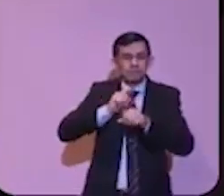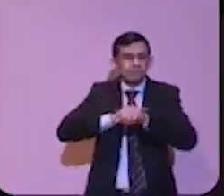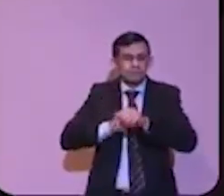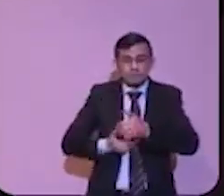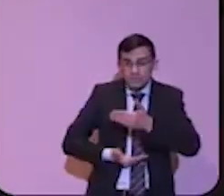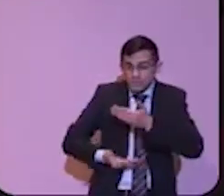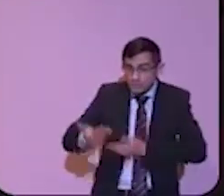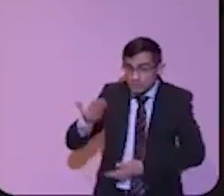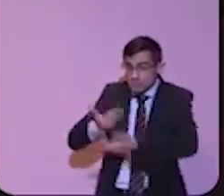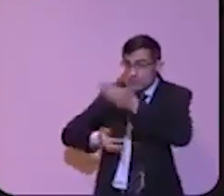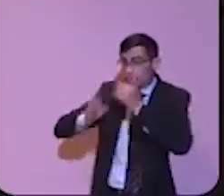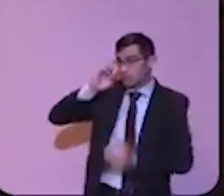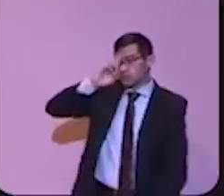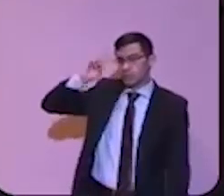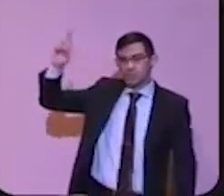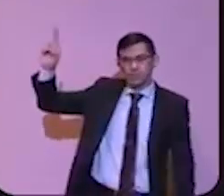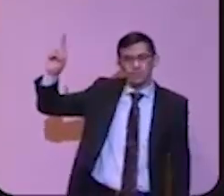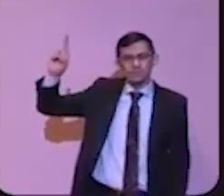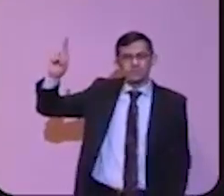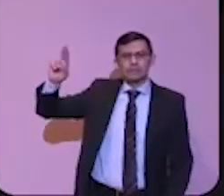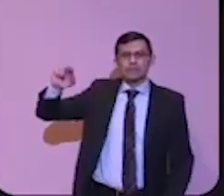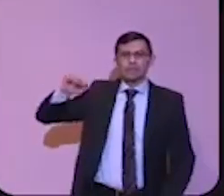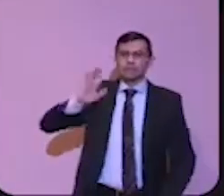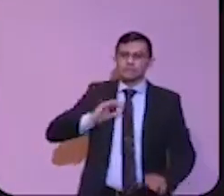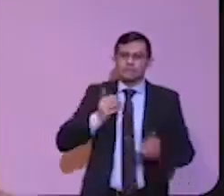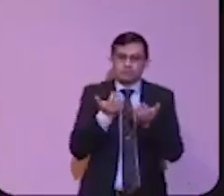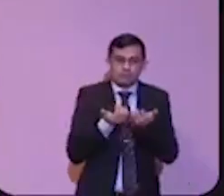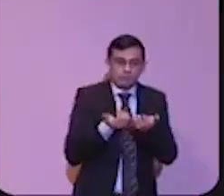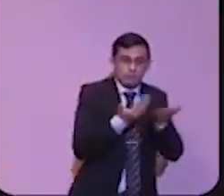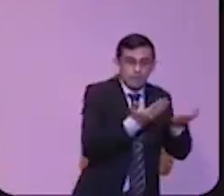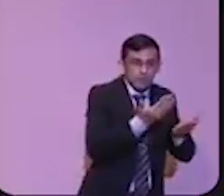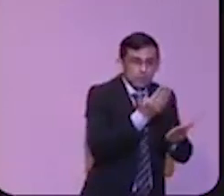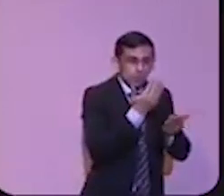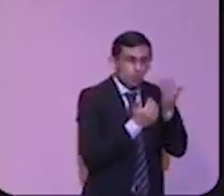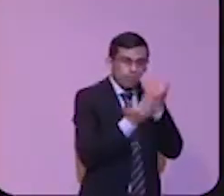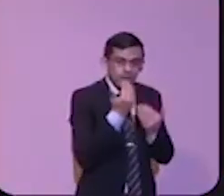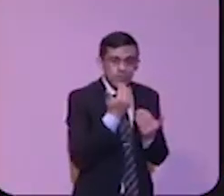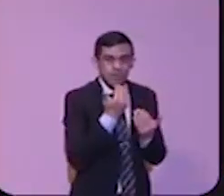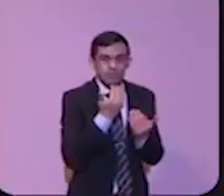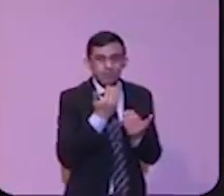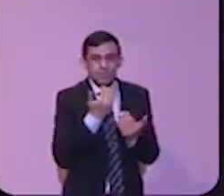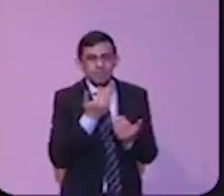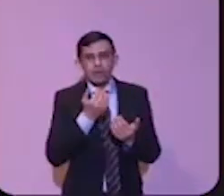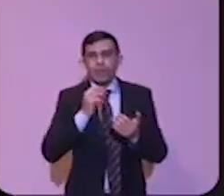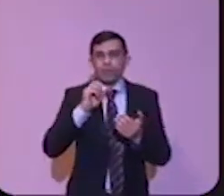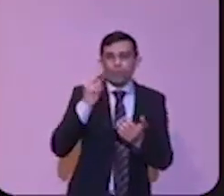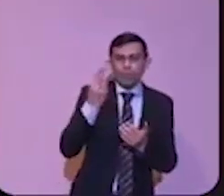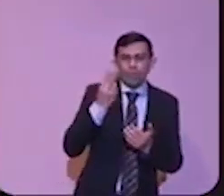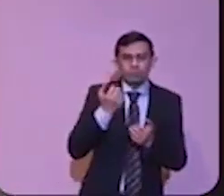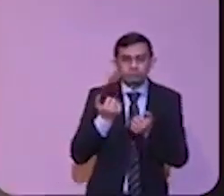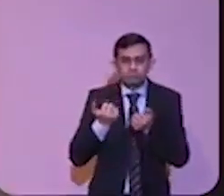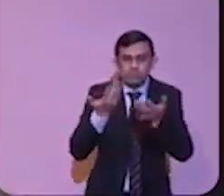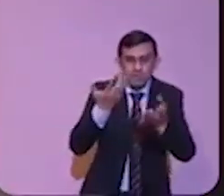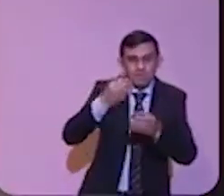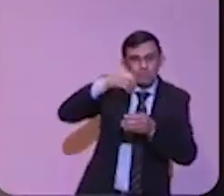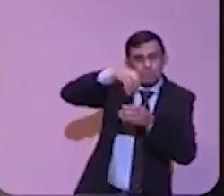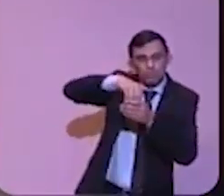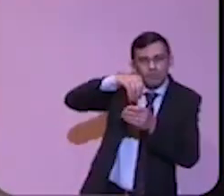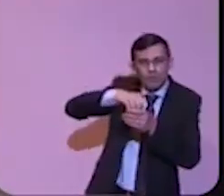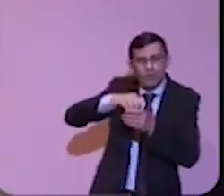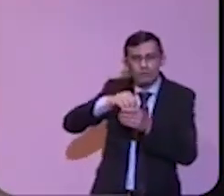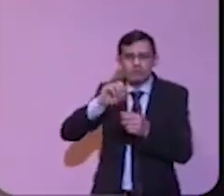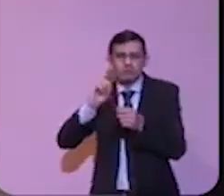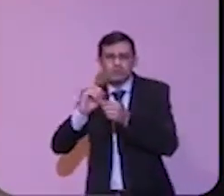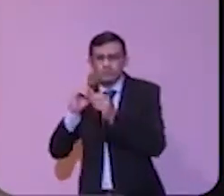Senhor, seja entregando uma marmita, seja entregando uma oferta, fazendo